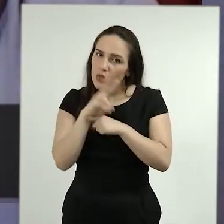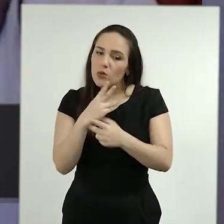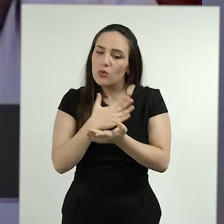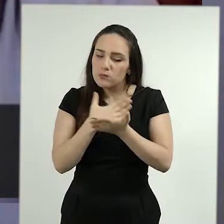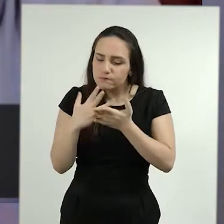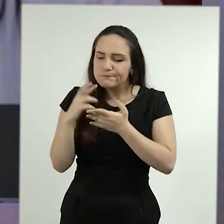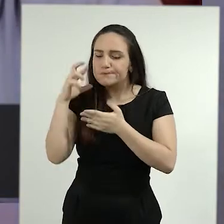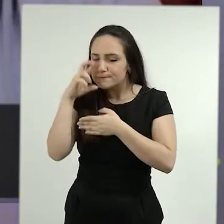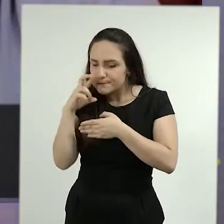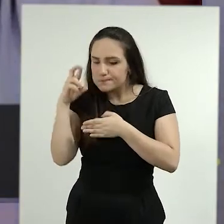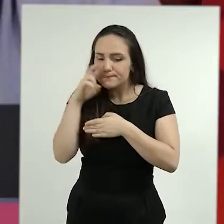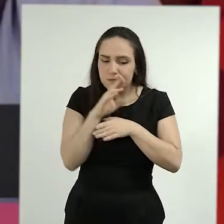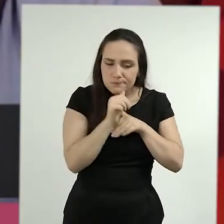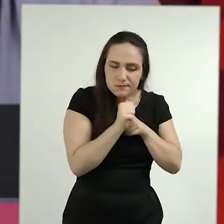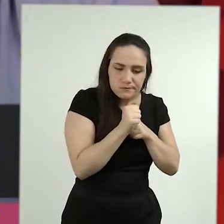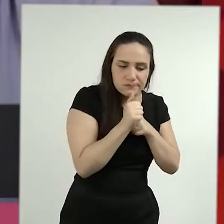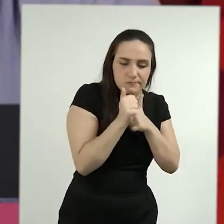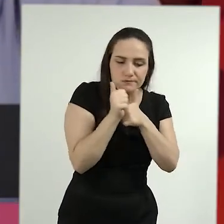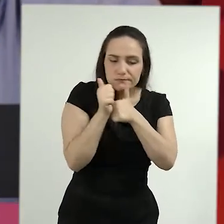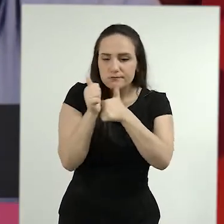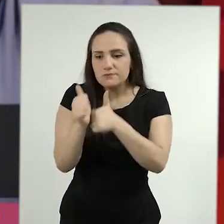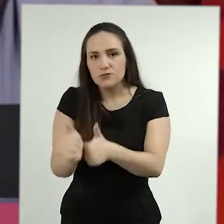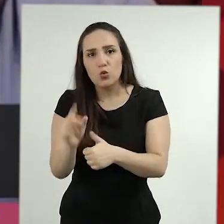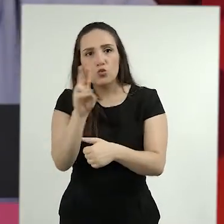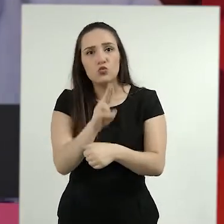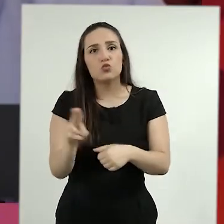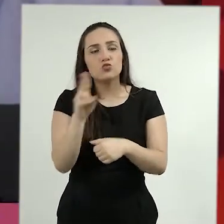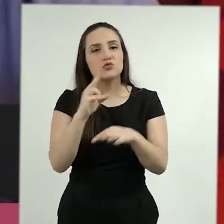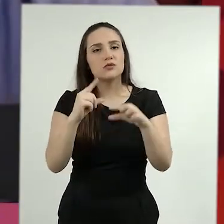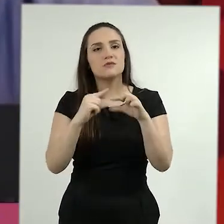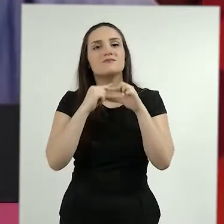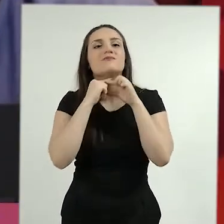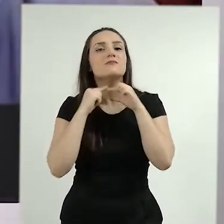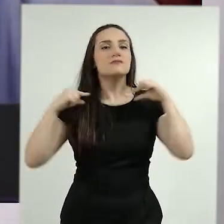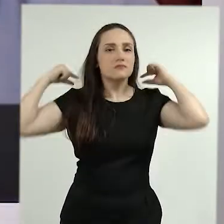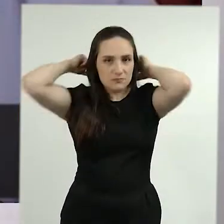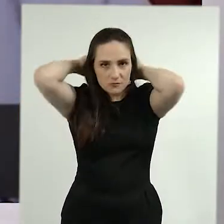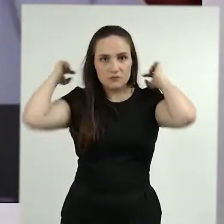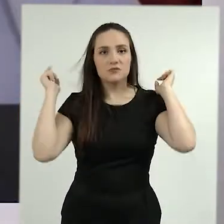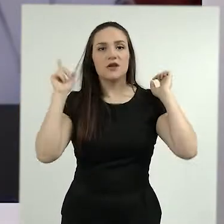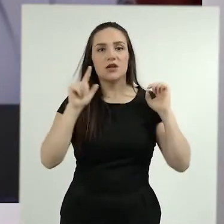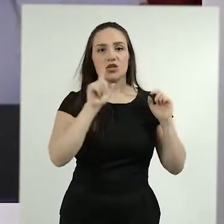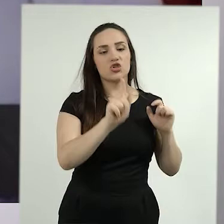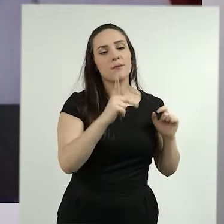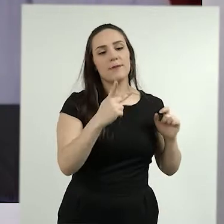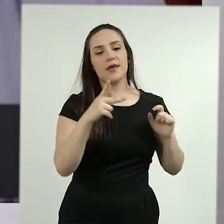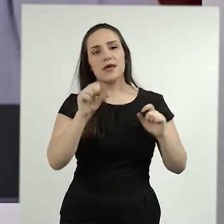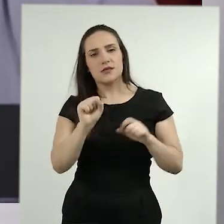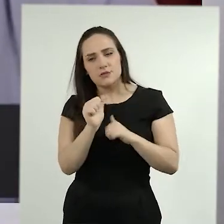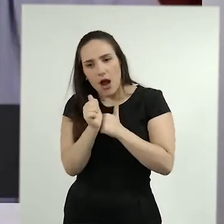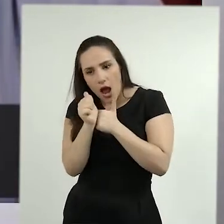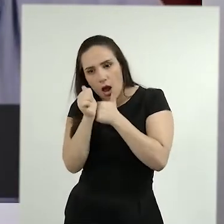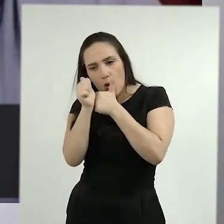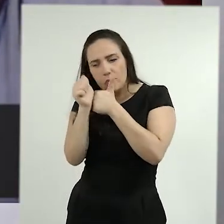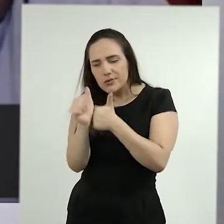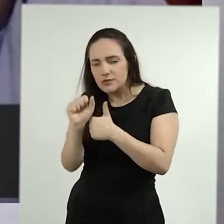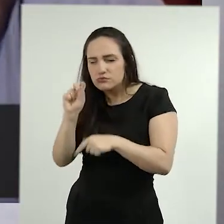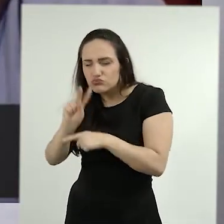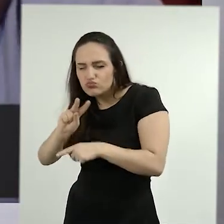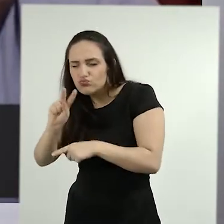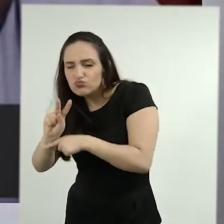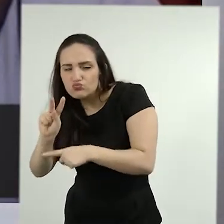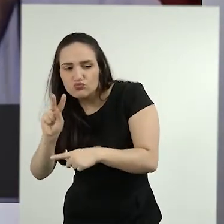a monitorar esses animais com rádio colar, são aqueles GPS que a gente coloca nos animais, que é para tentar entender